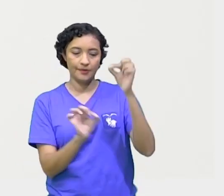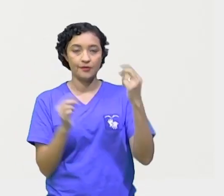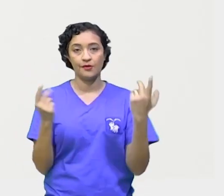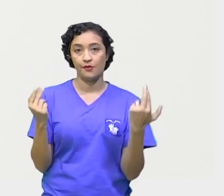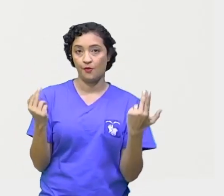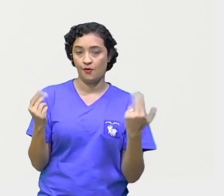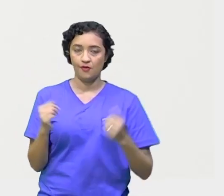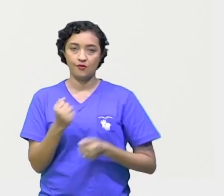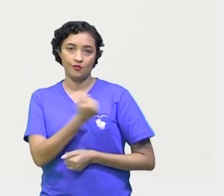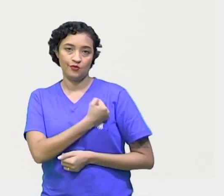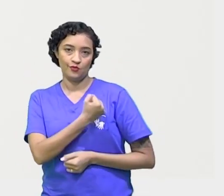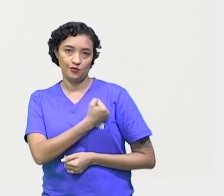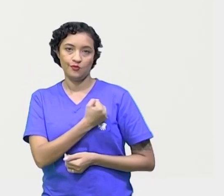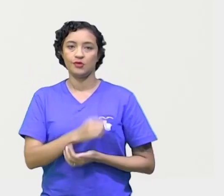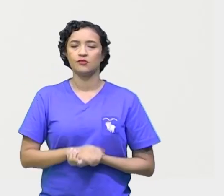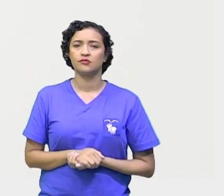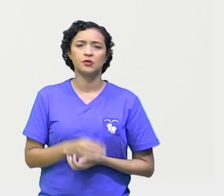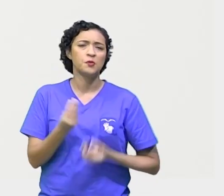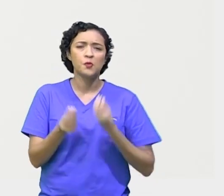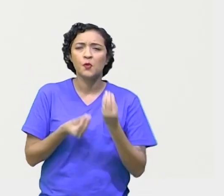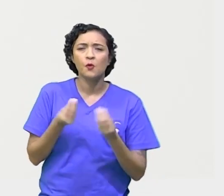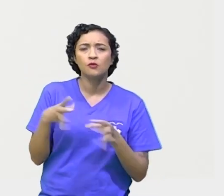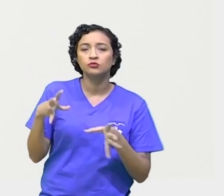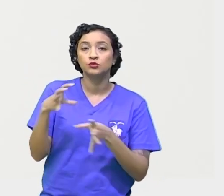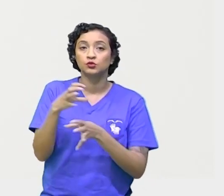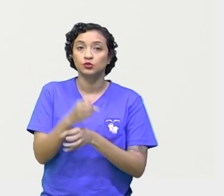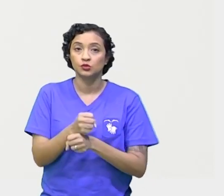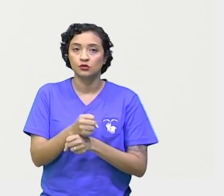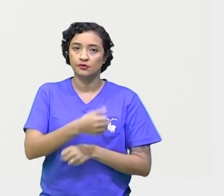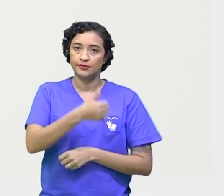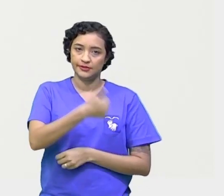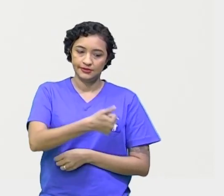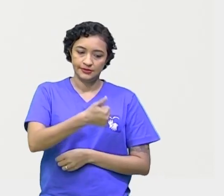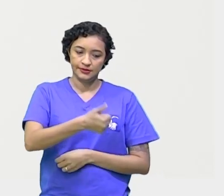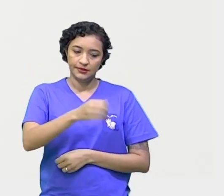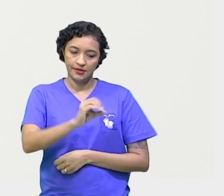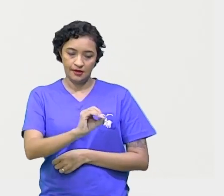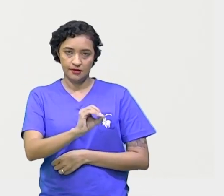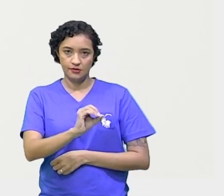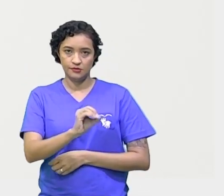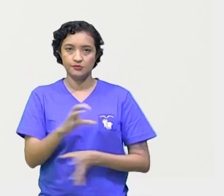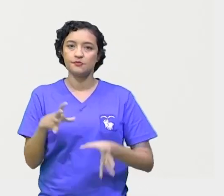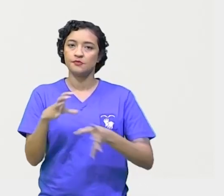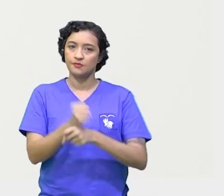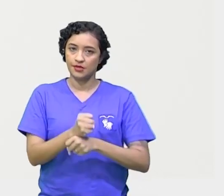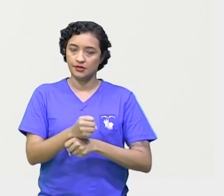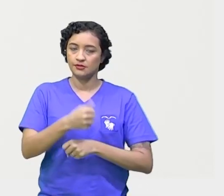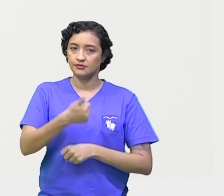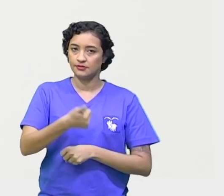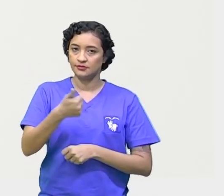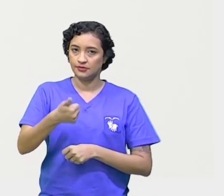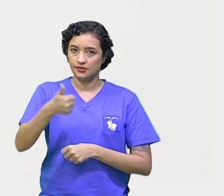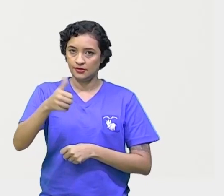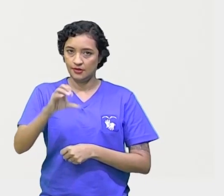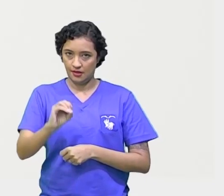mas 110 seja as duas medidas de comprimento mas